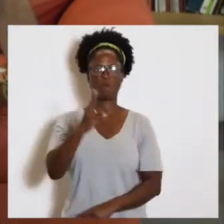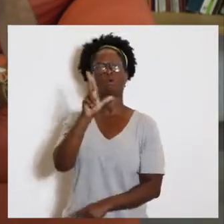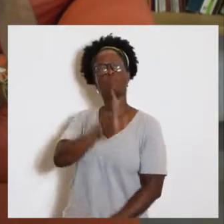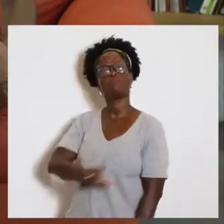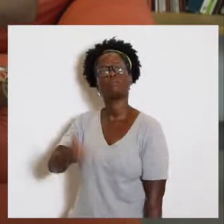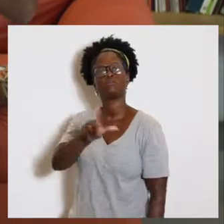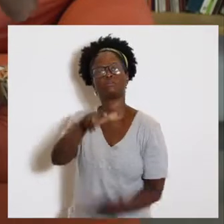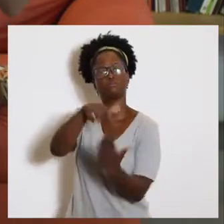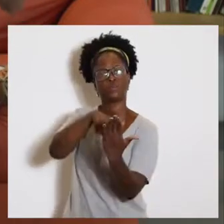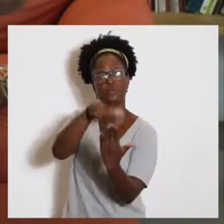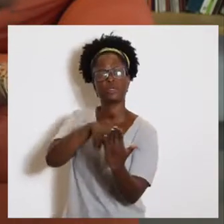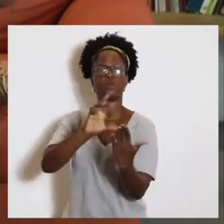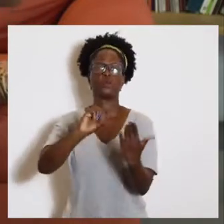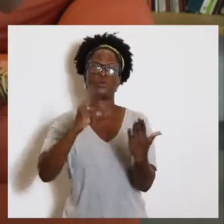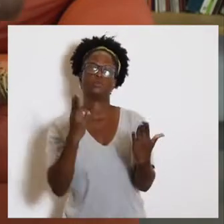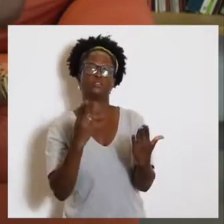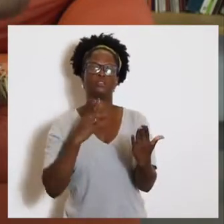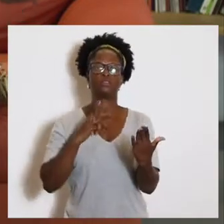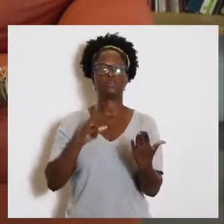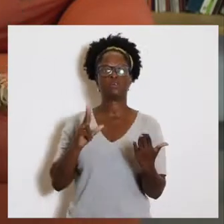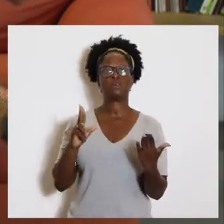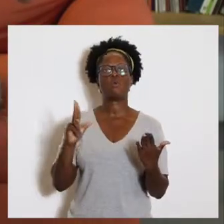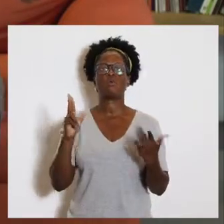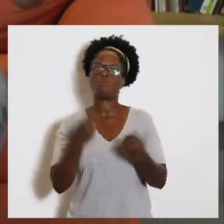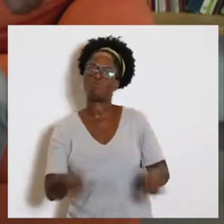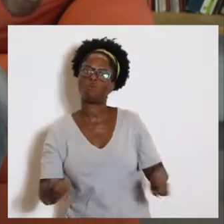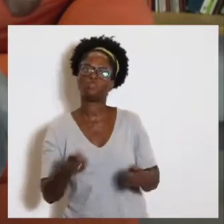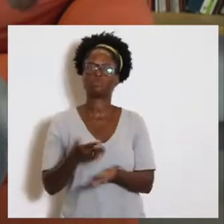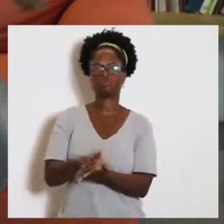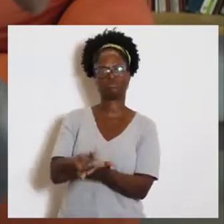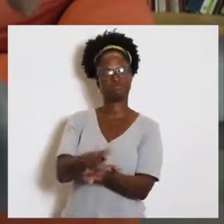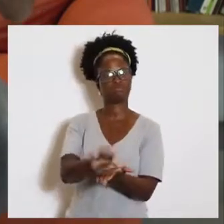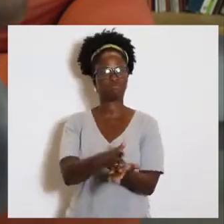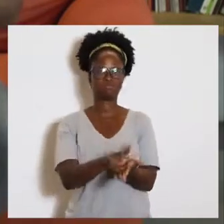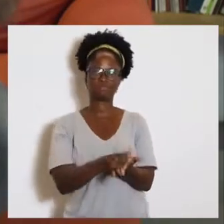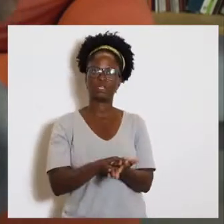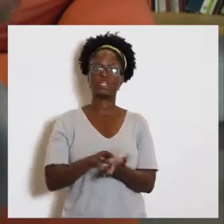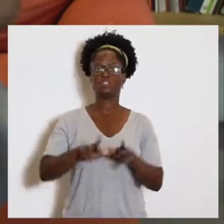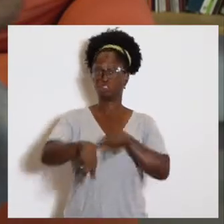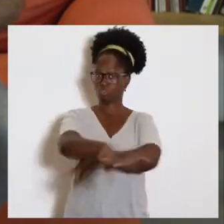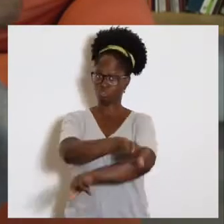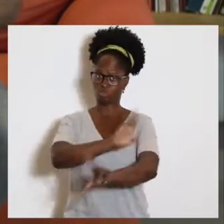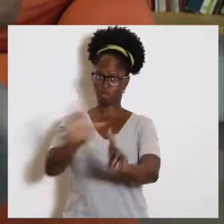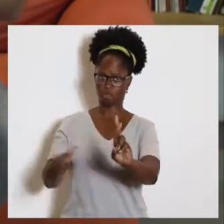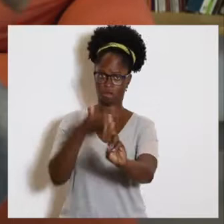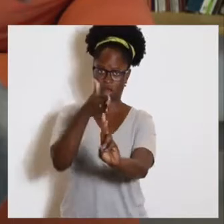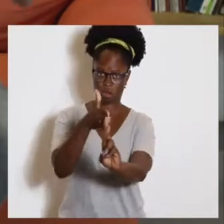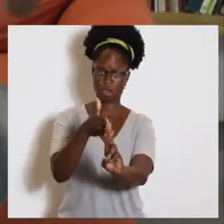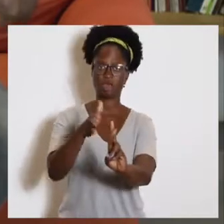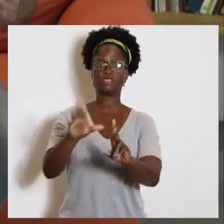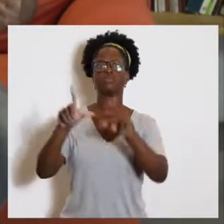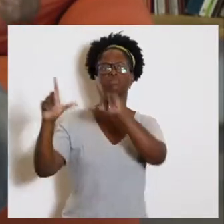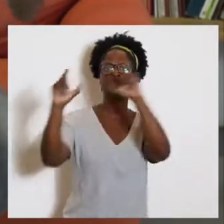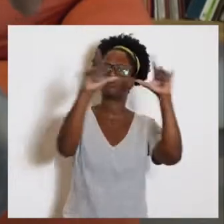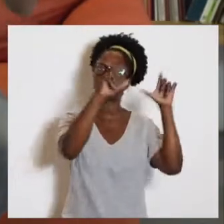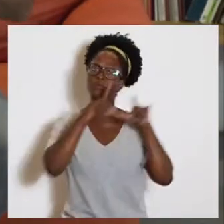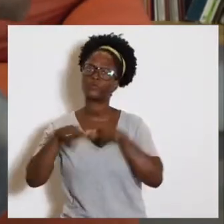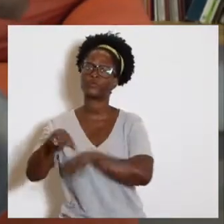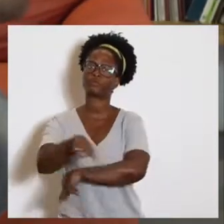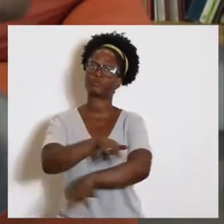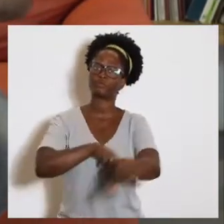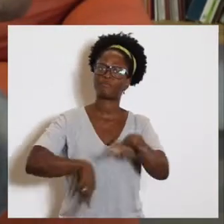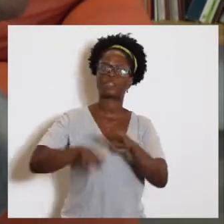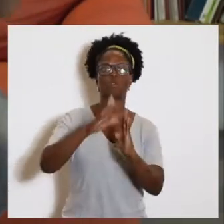literárias infantis ou sambas por diferentes representações por fotografias